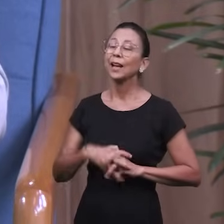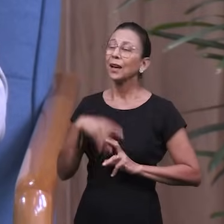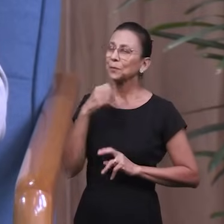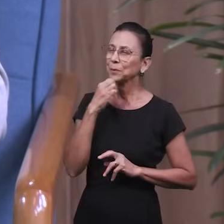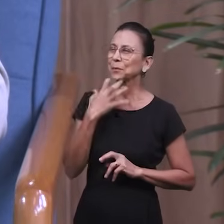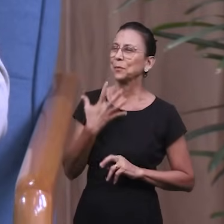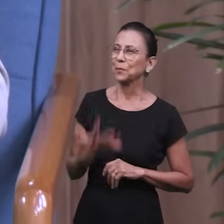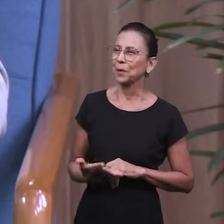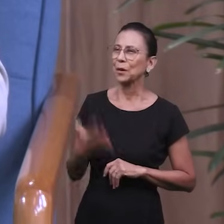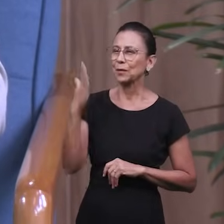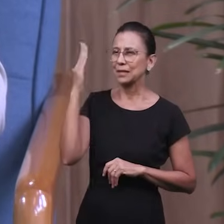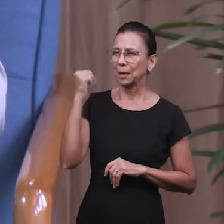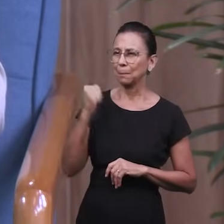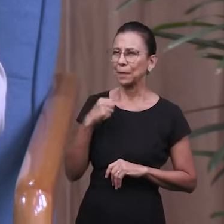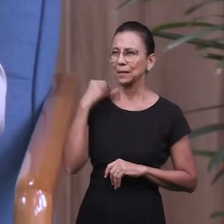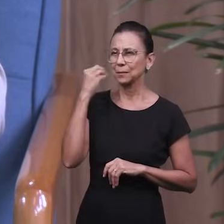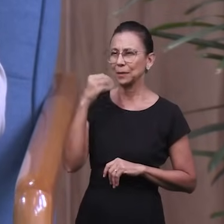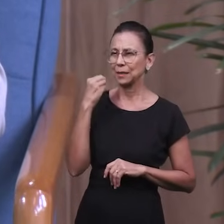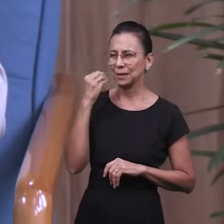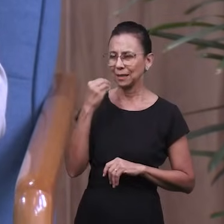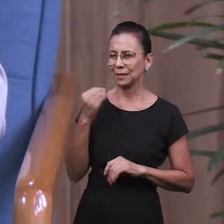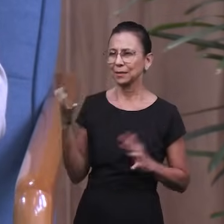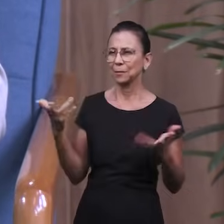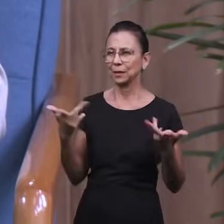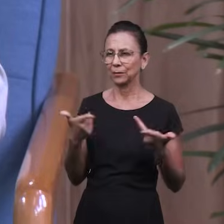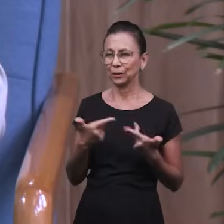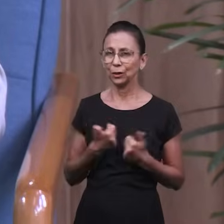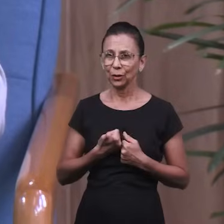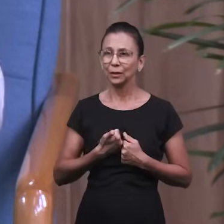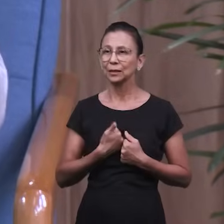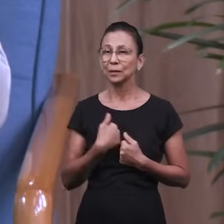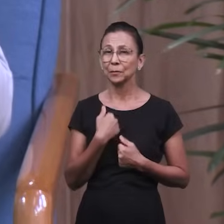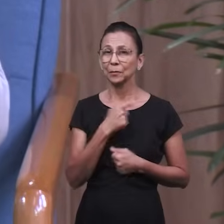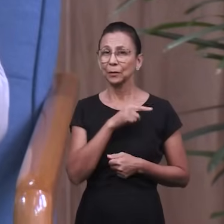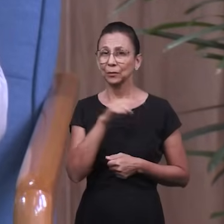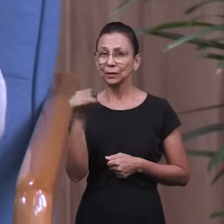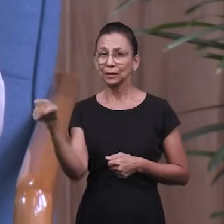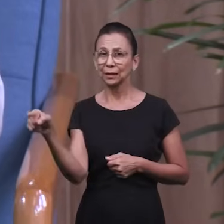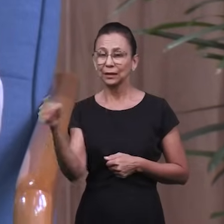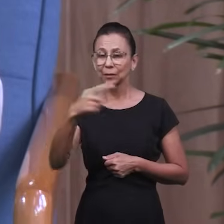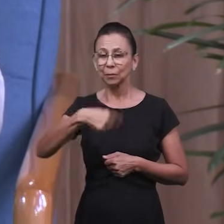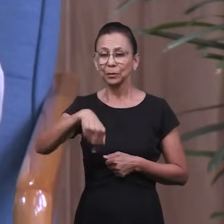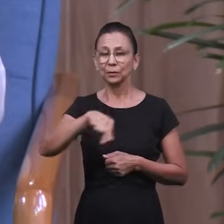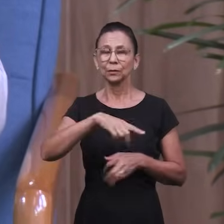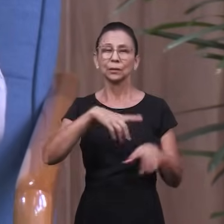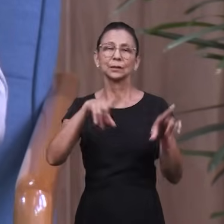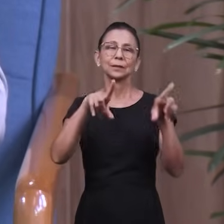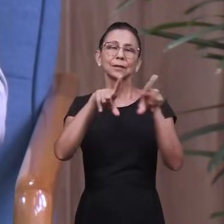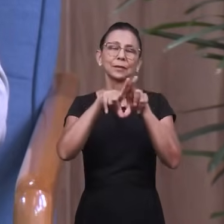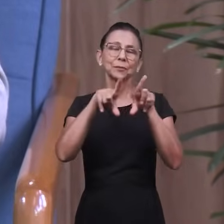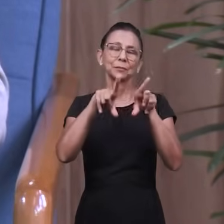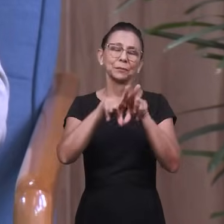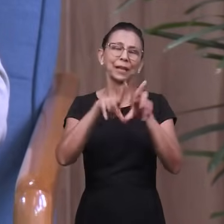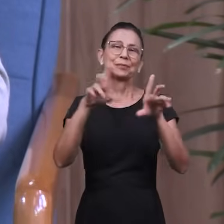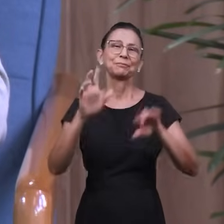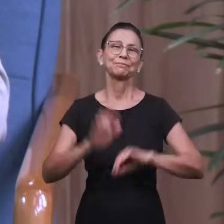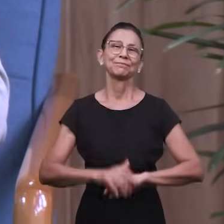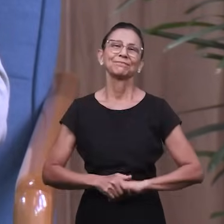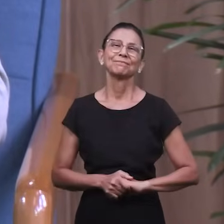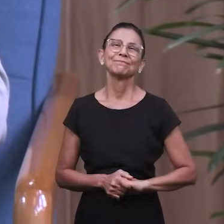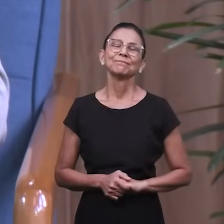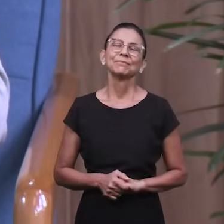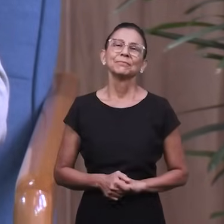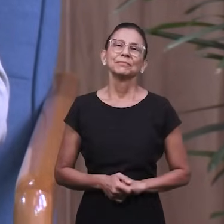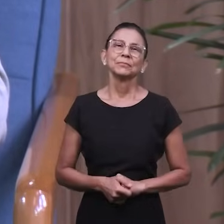saber que o programa tem sido uma experiência maravilhosa para vocês, porque para nós que sempre fazemos o programa, com certeza, é